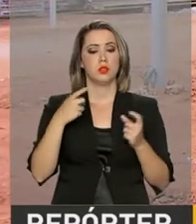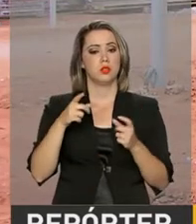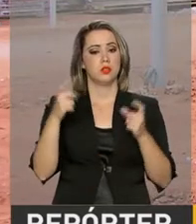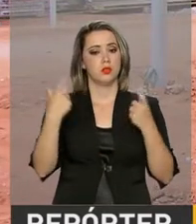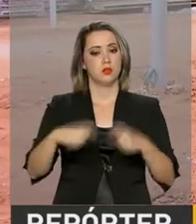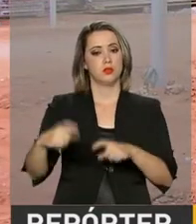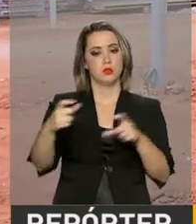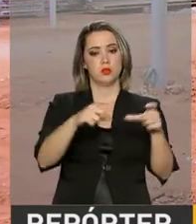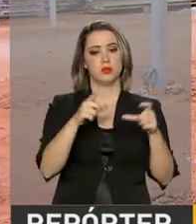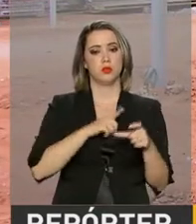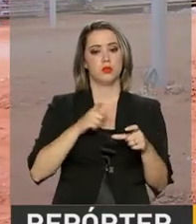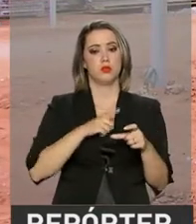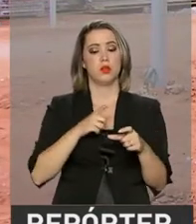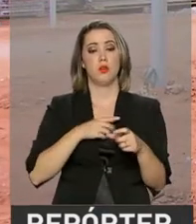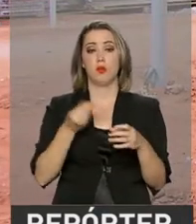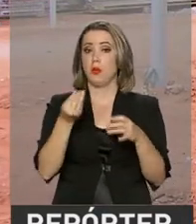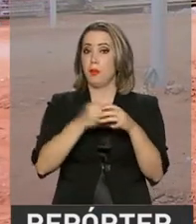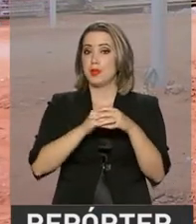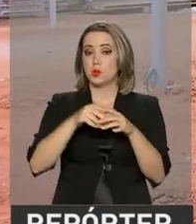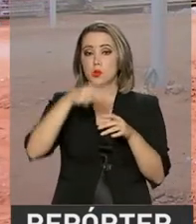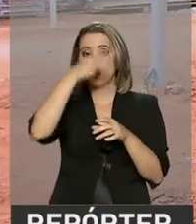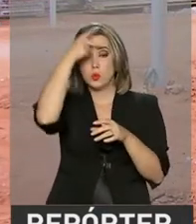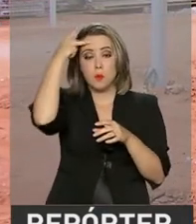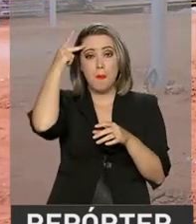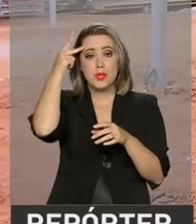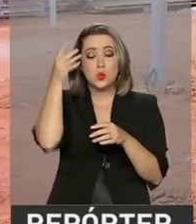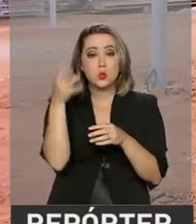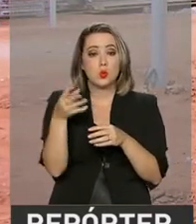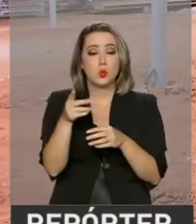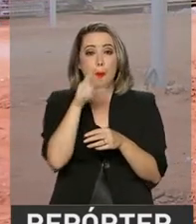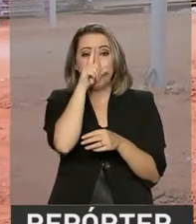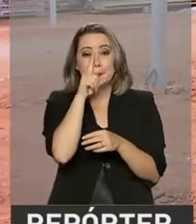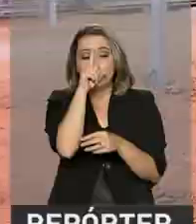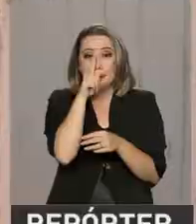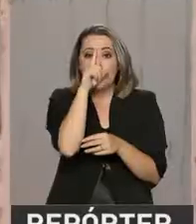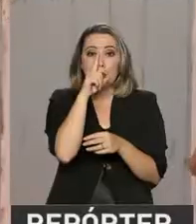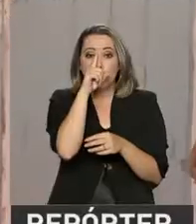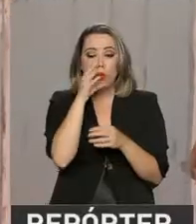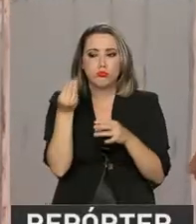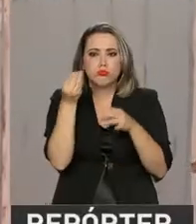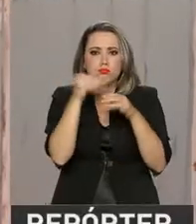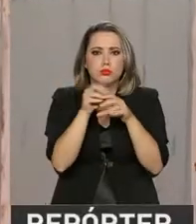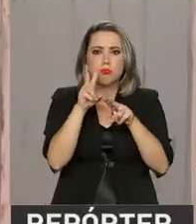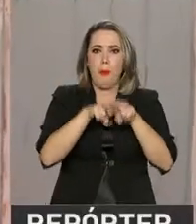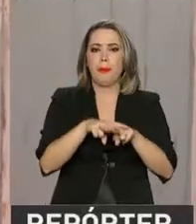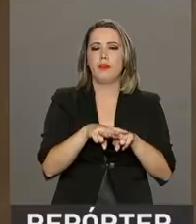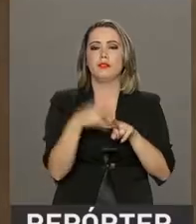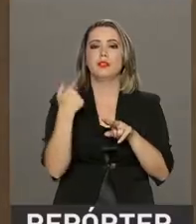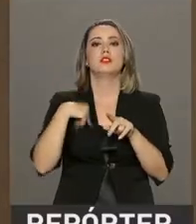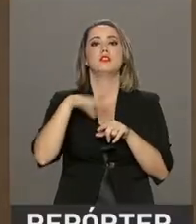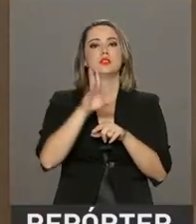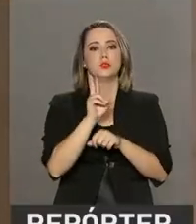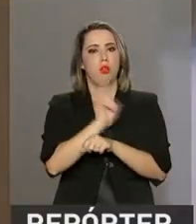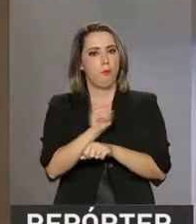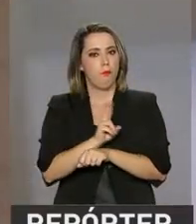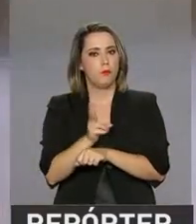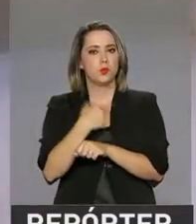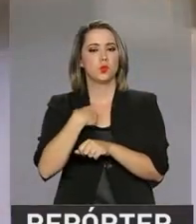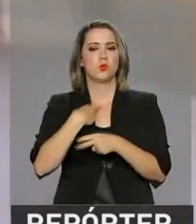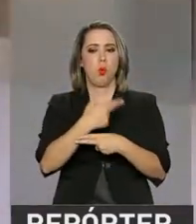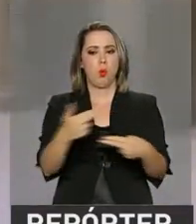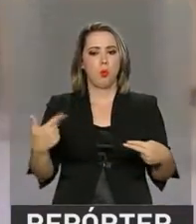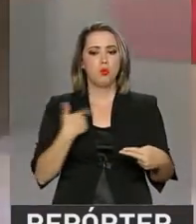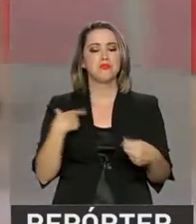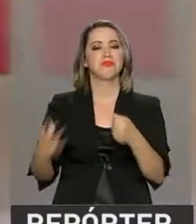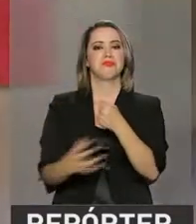periculosidade a inauguração está prevista para o final de setembro desse ano a penitenciária terá equipamentos de segurança